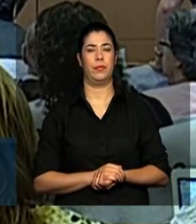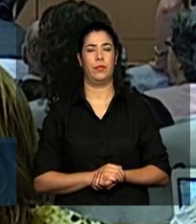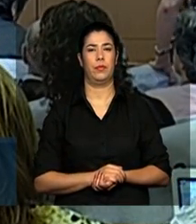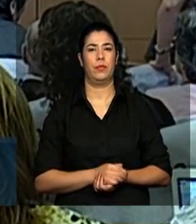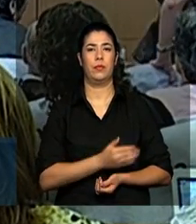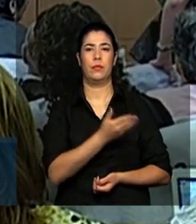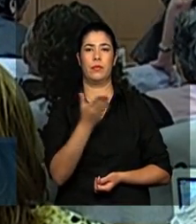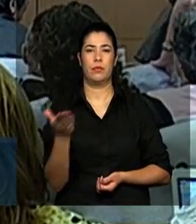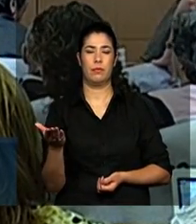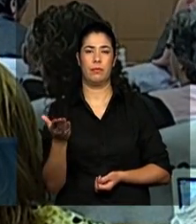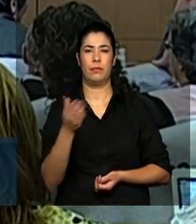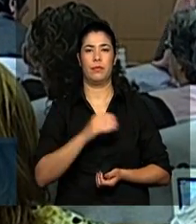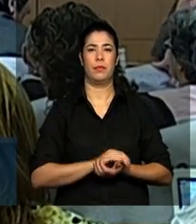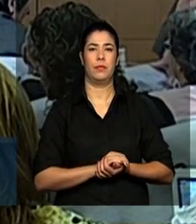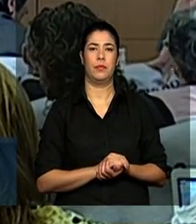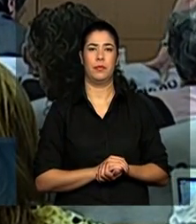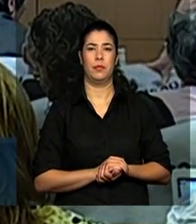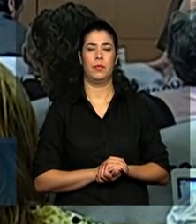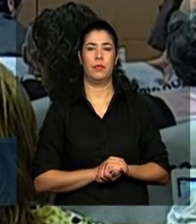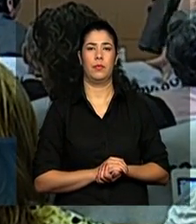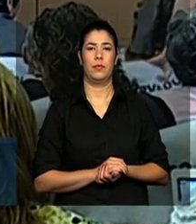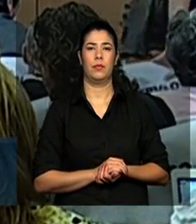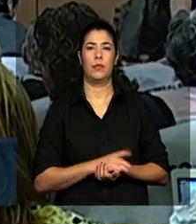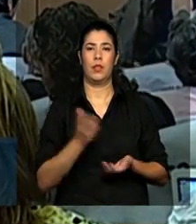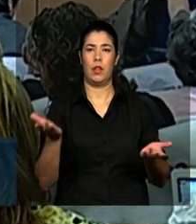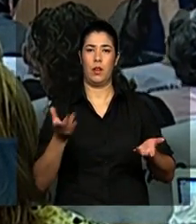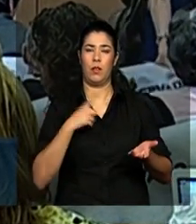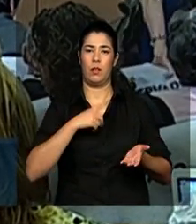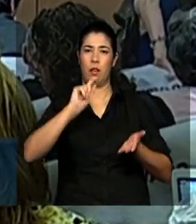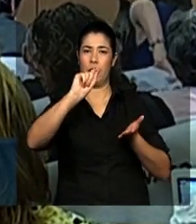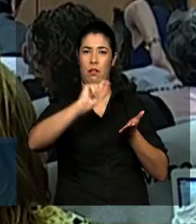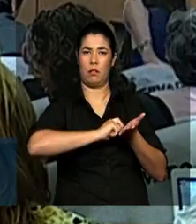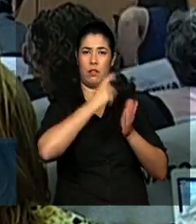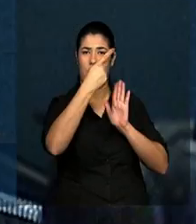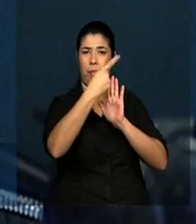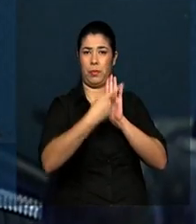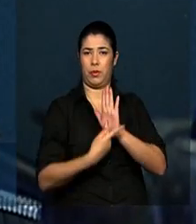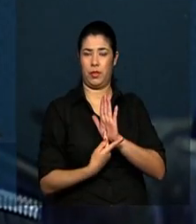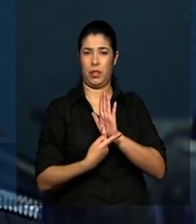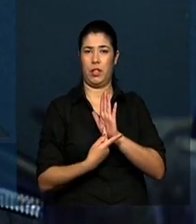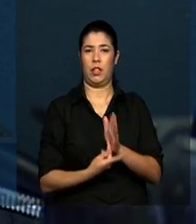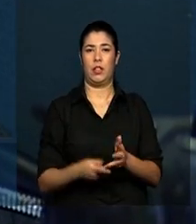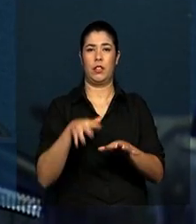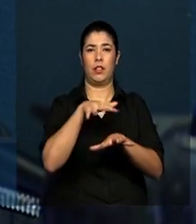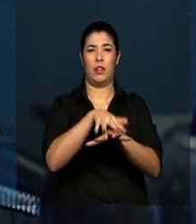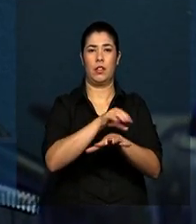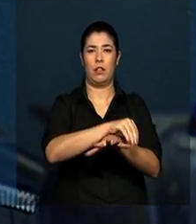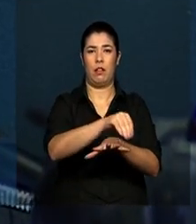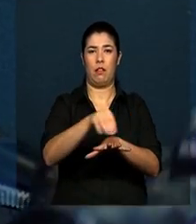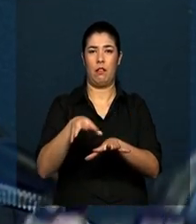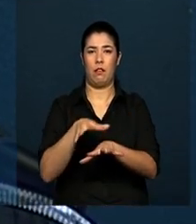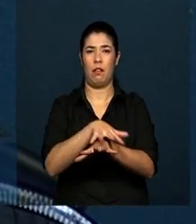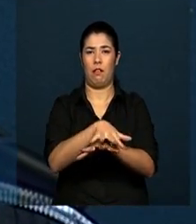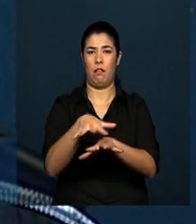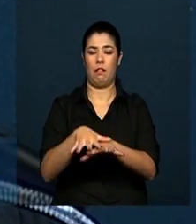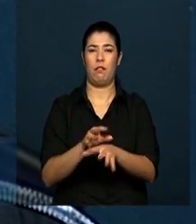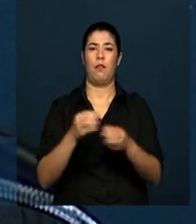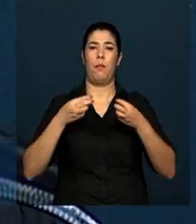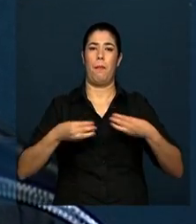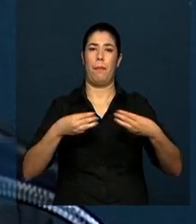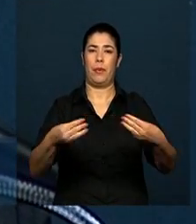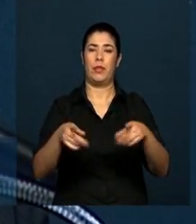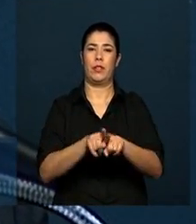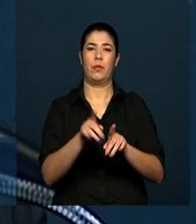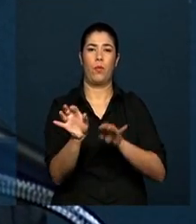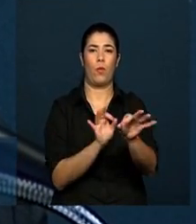Senhoras e senhores, será assinada agora a portaria interministerial que estabelece orientação